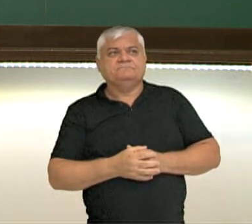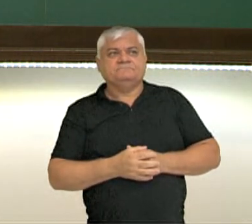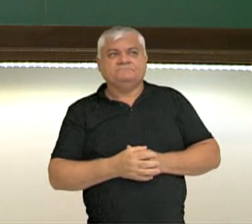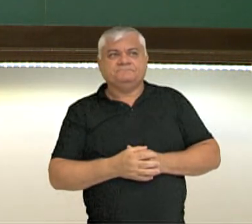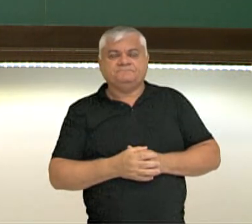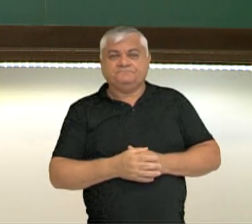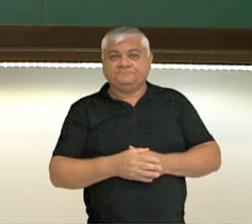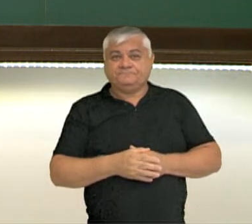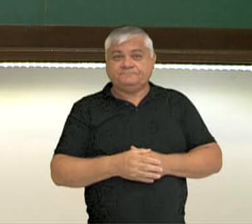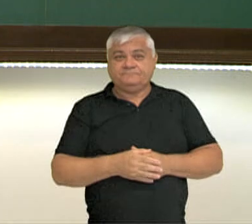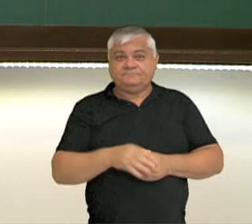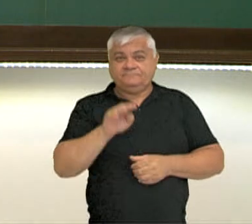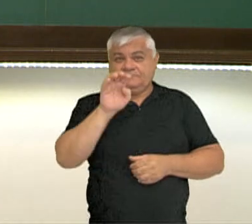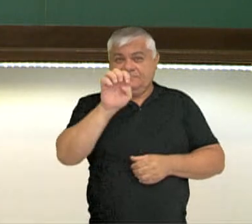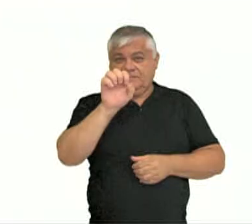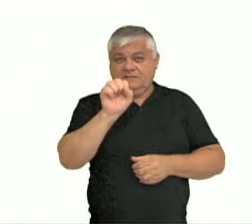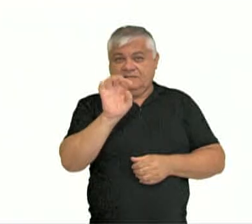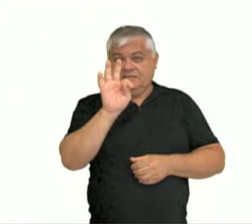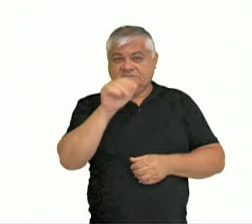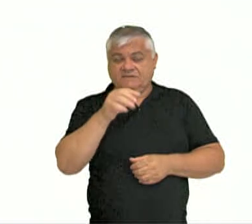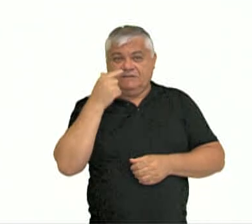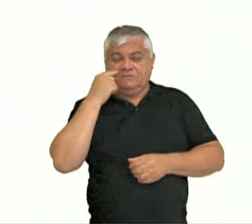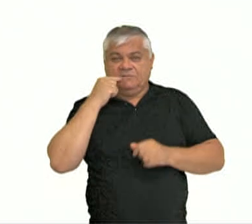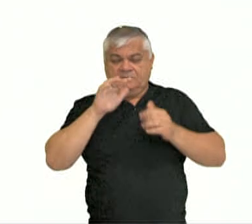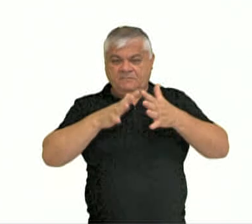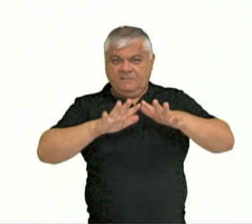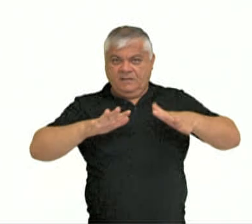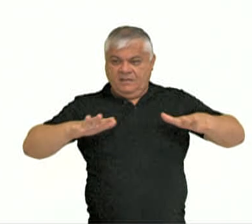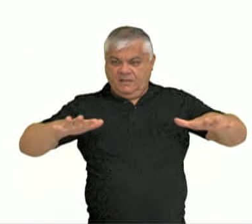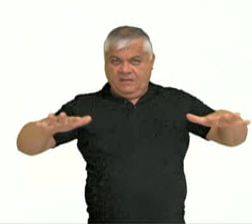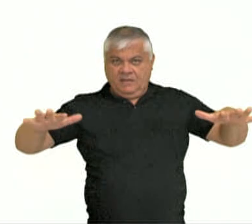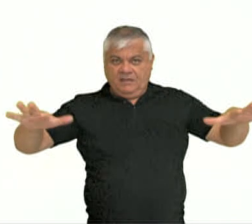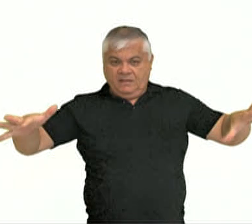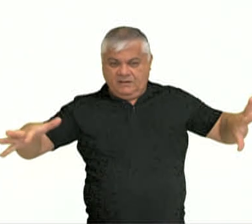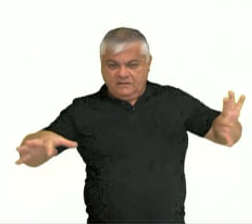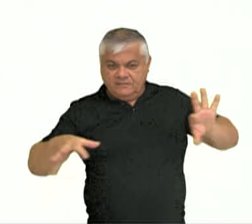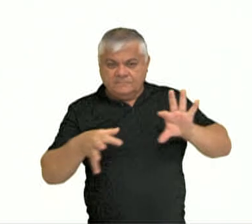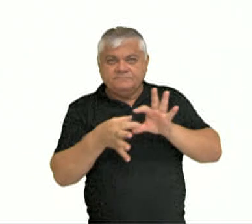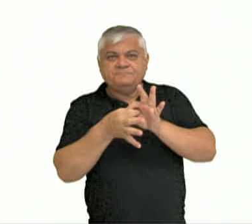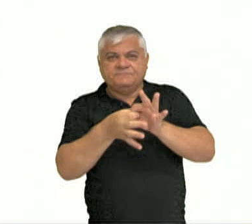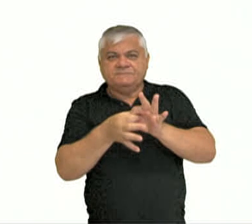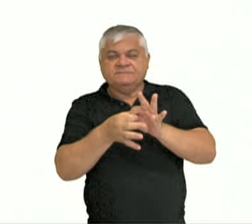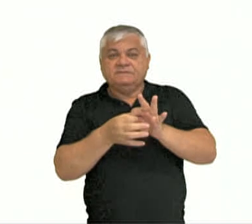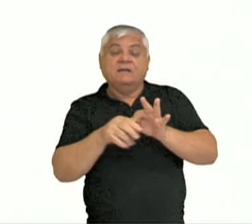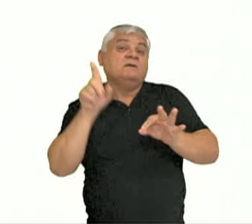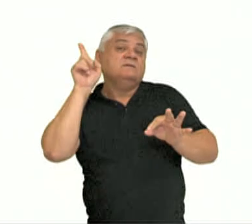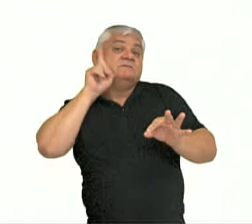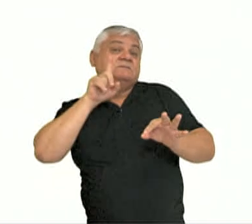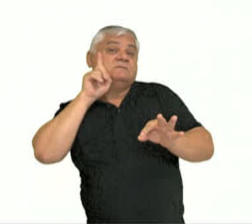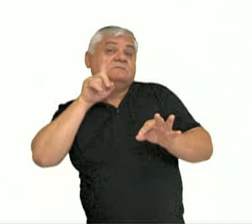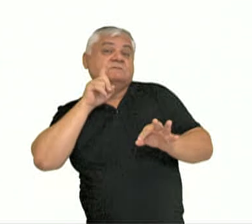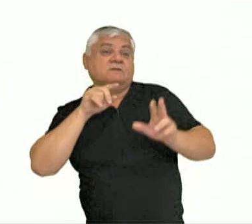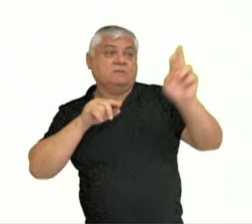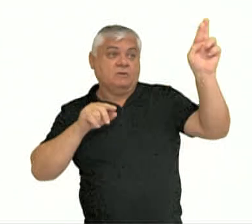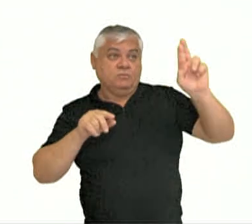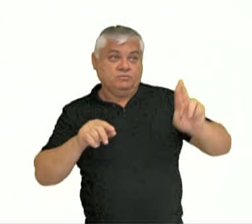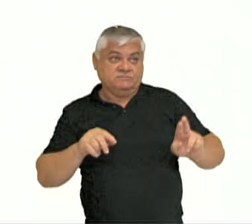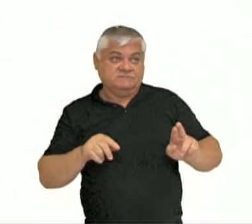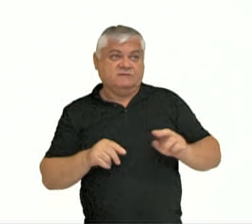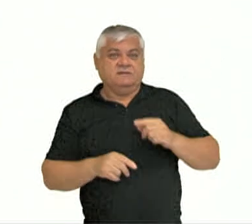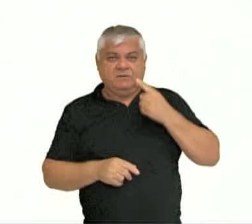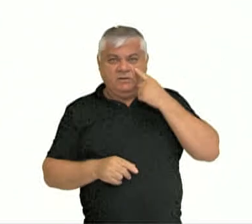O estreito liga os oceanos Pacífico e Ártico, localizado entre o Alasca e a Sibéria. Então vamos